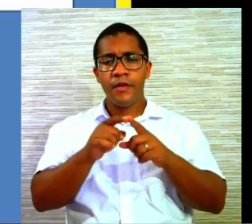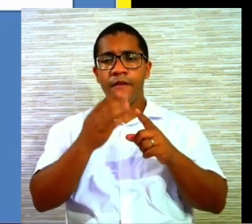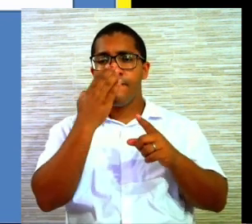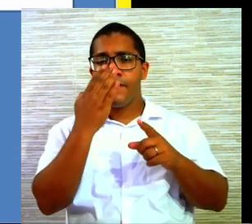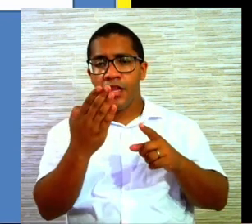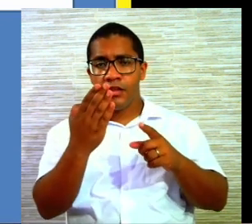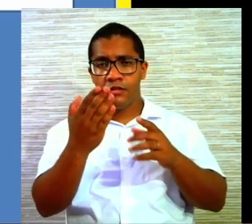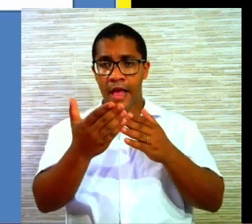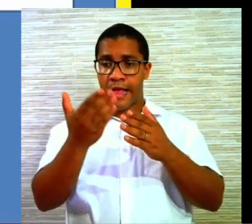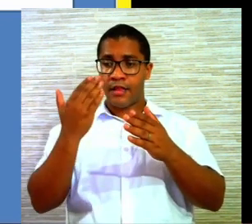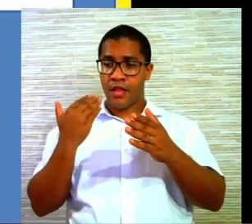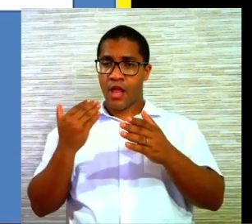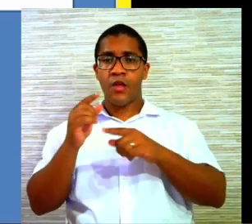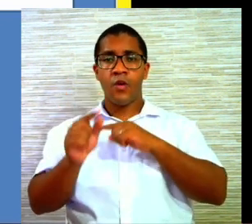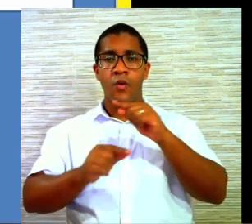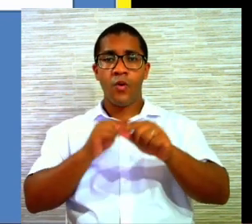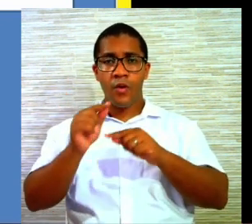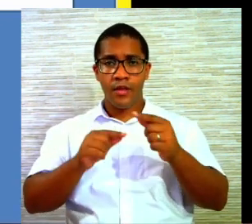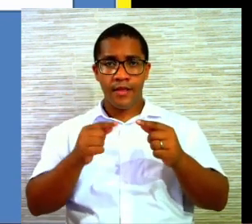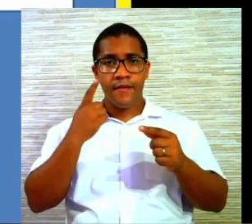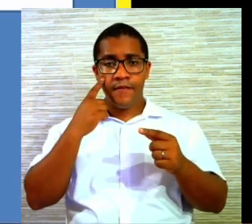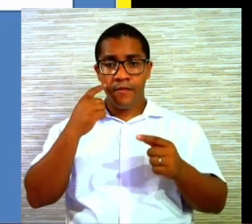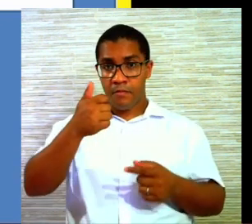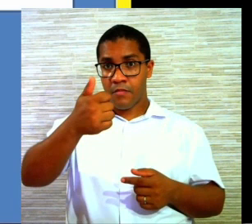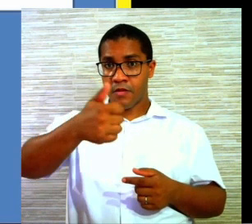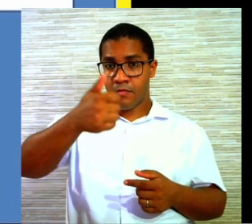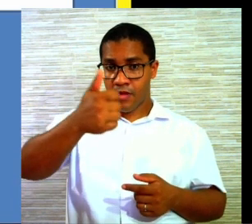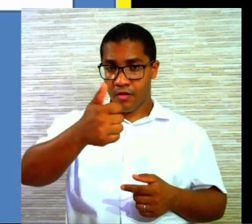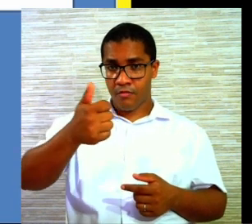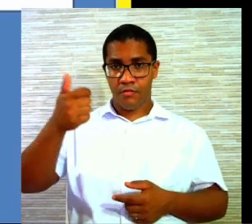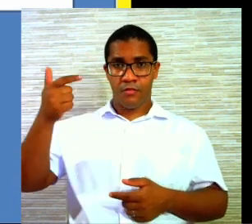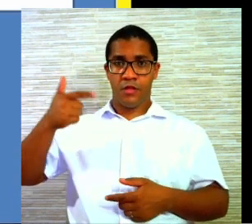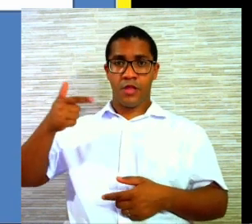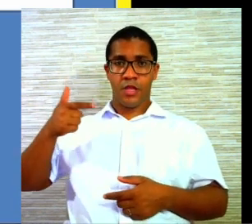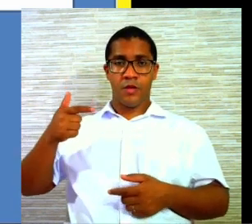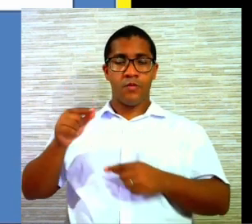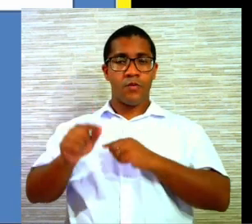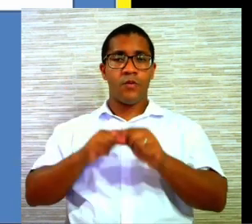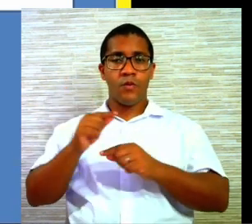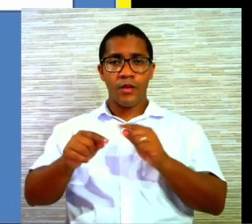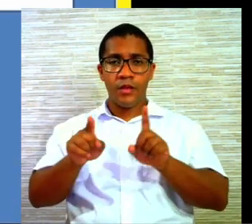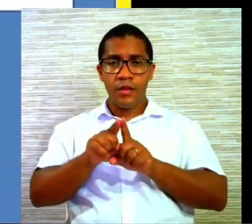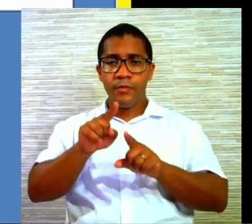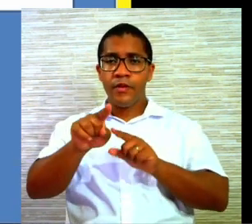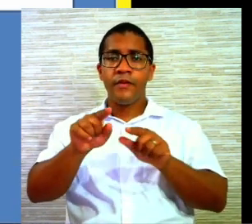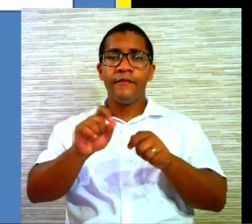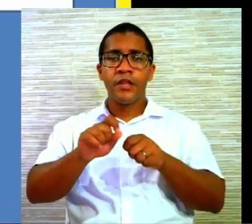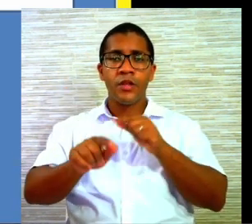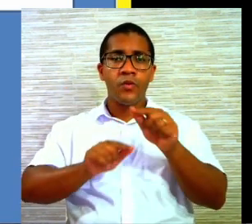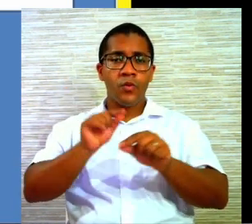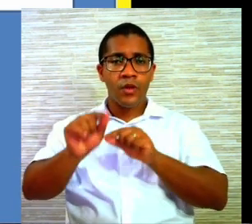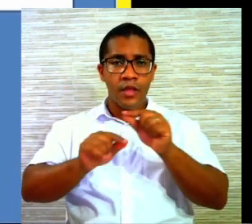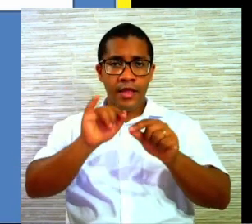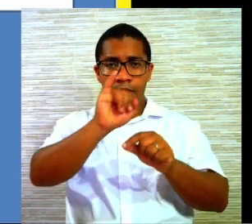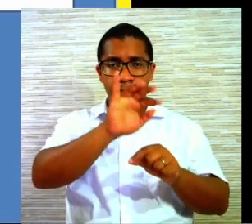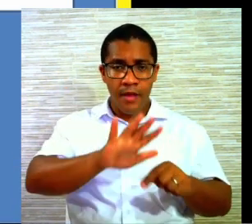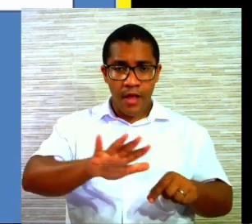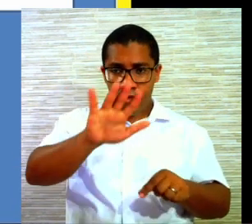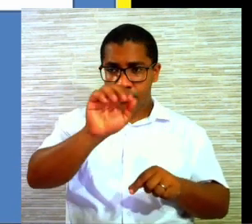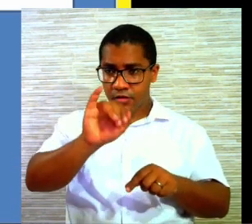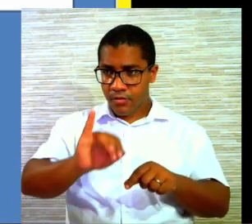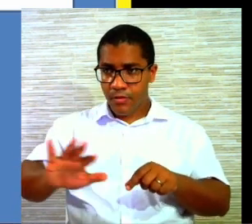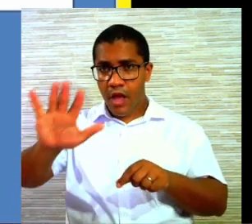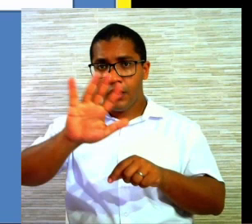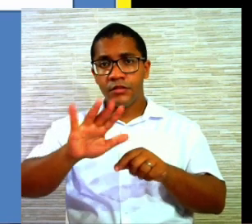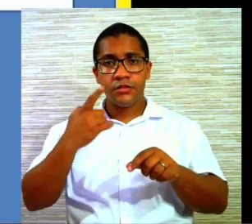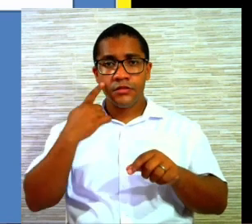segundo, o que está em destaque, o que é secundário, quais são as principais ações que estão acontecendo em cada imagem.